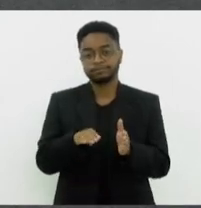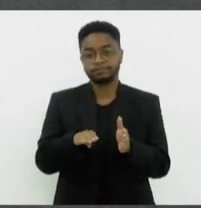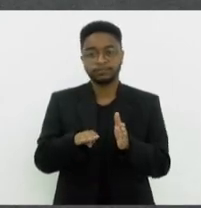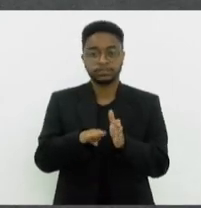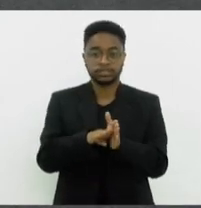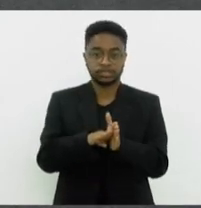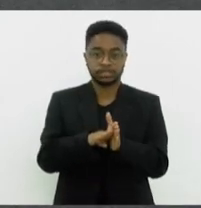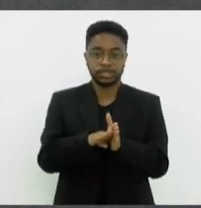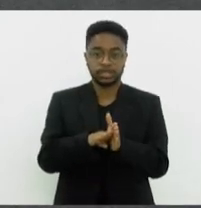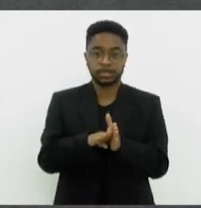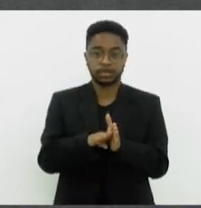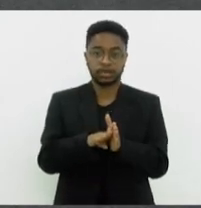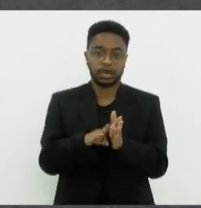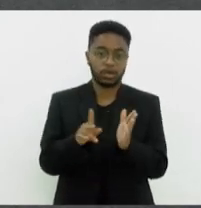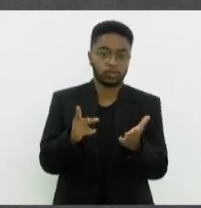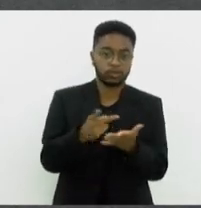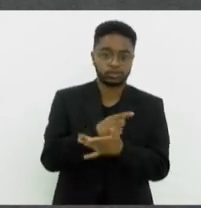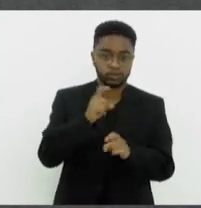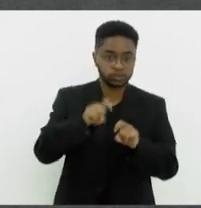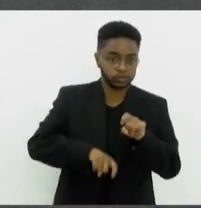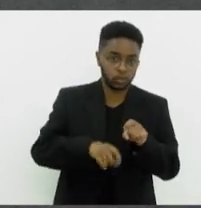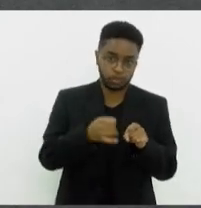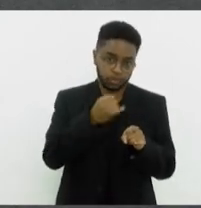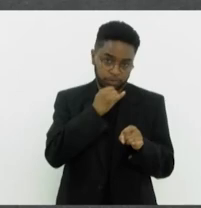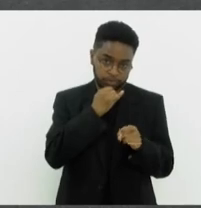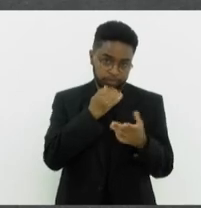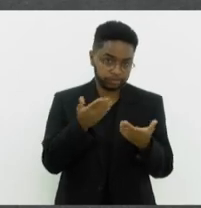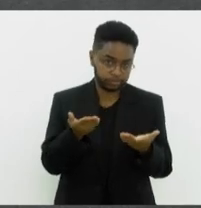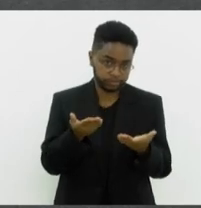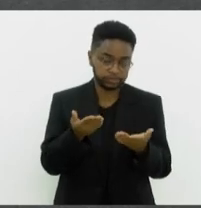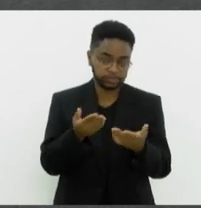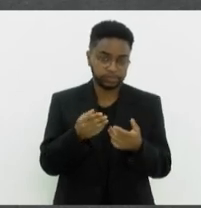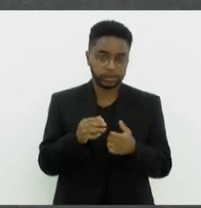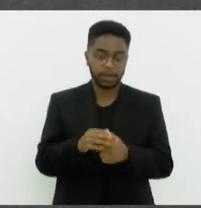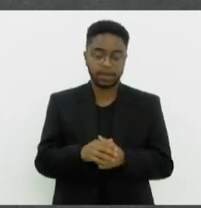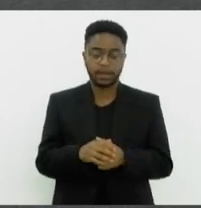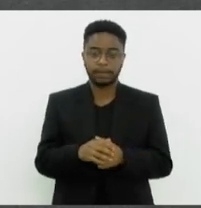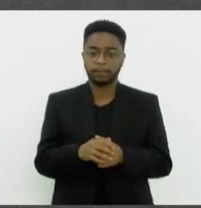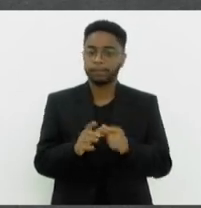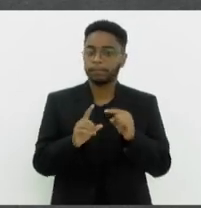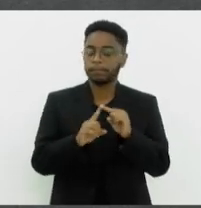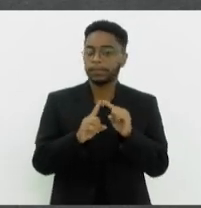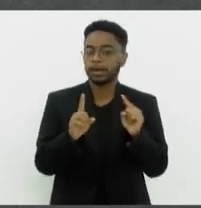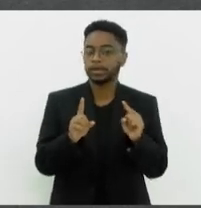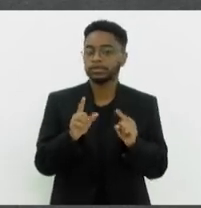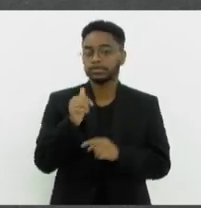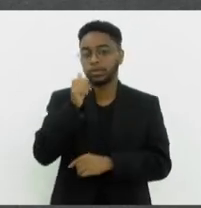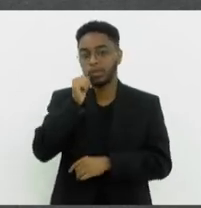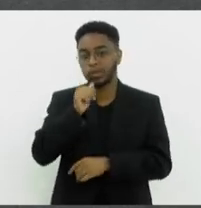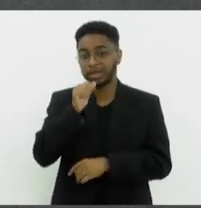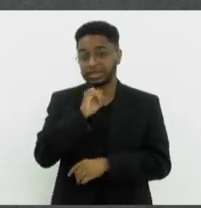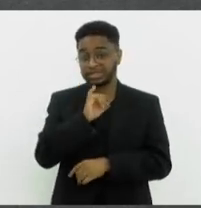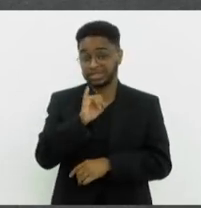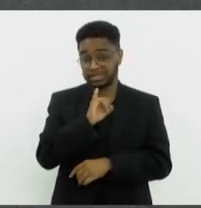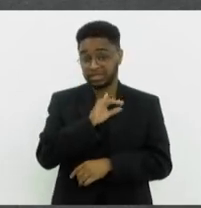chega a partir de uma violência, um estupro, por exemplo, e ela se vai